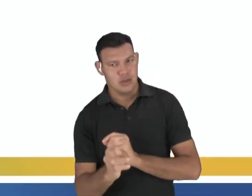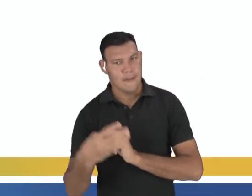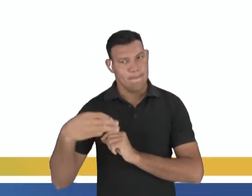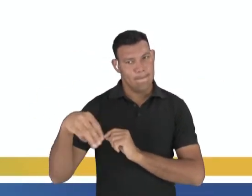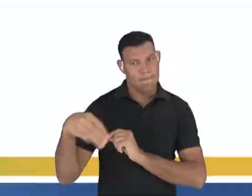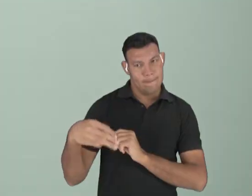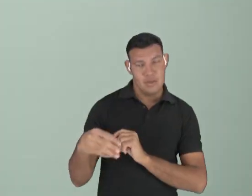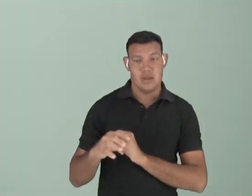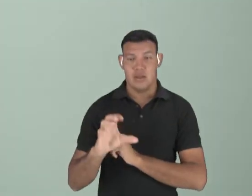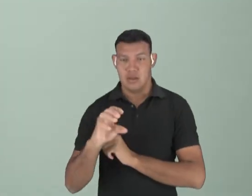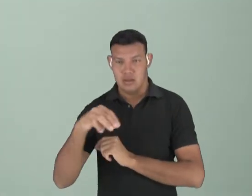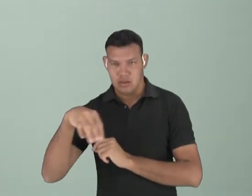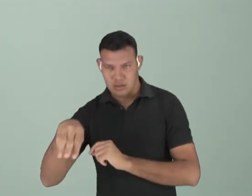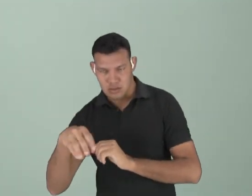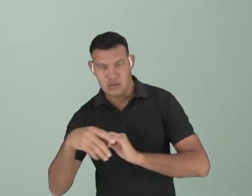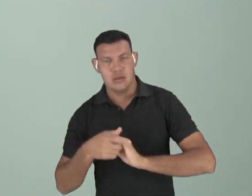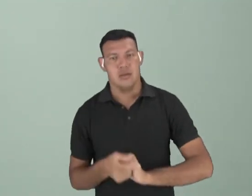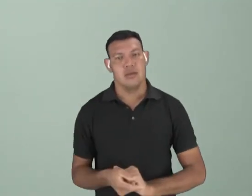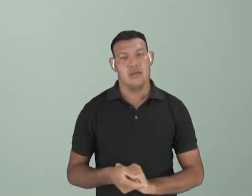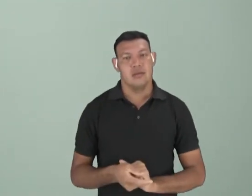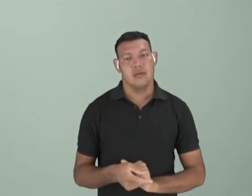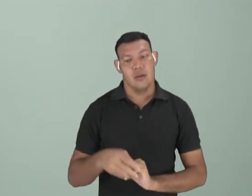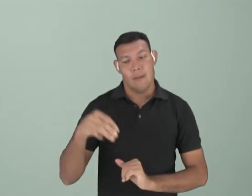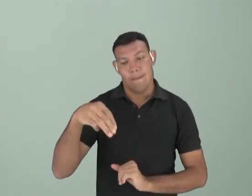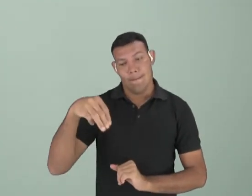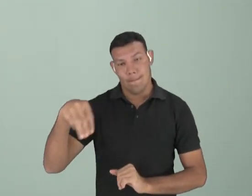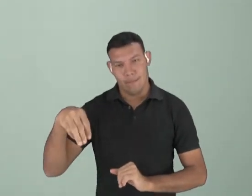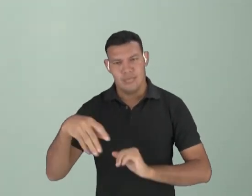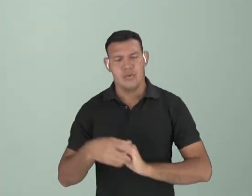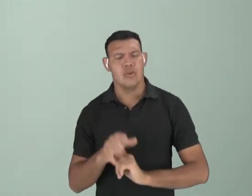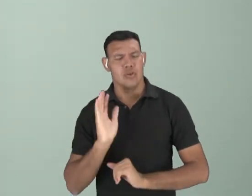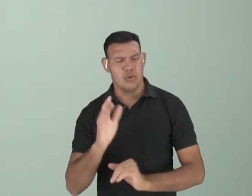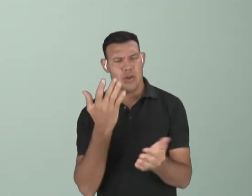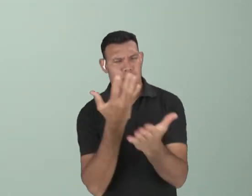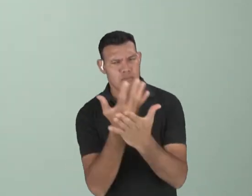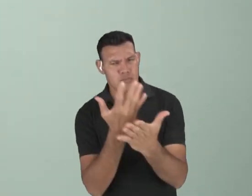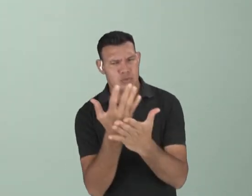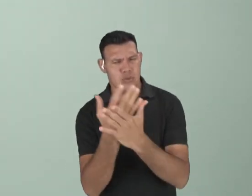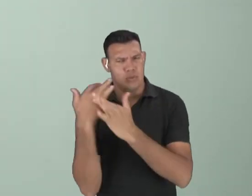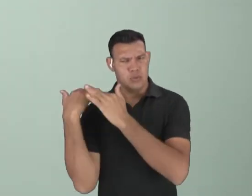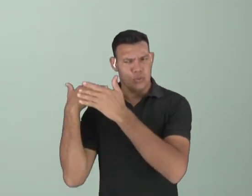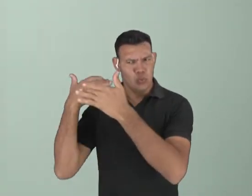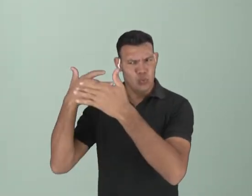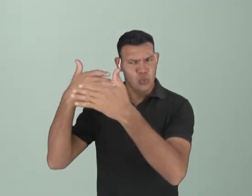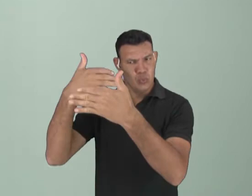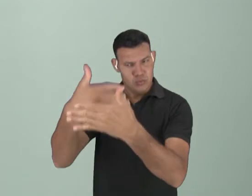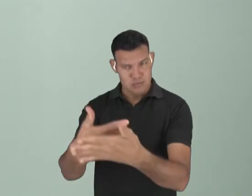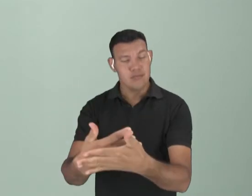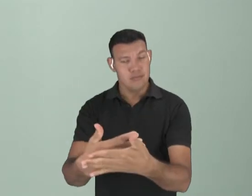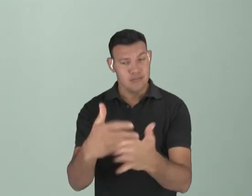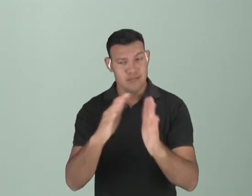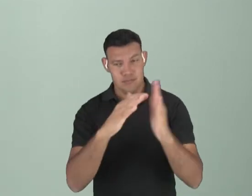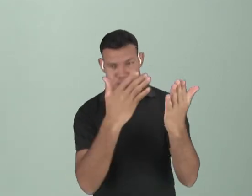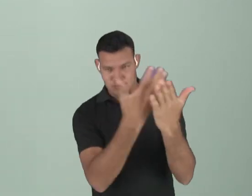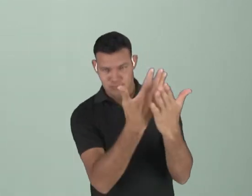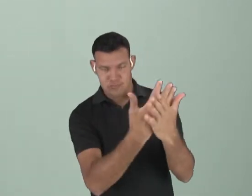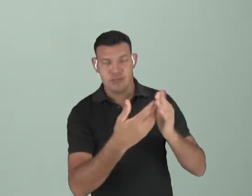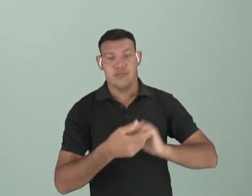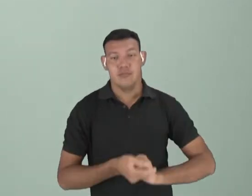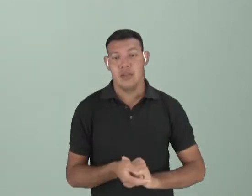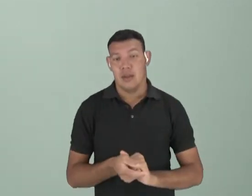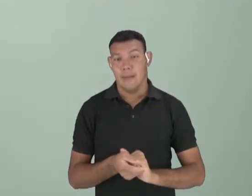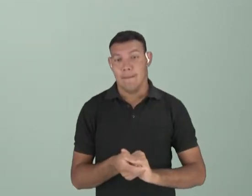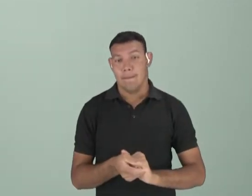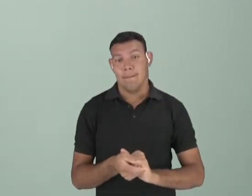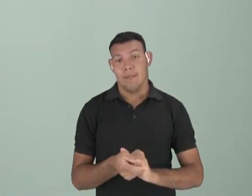metros centímetros milímetros essas medidas que você já viu aí ao longo da sua vida escolar Então vamos para a